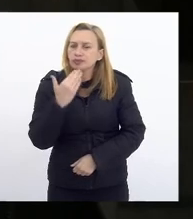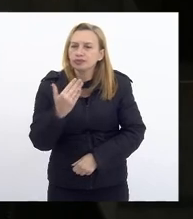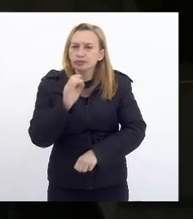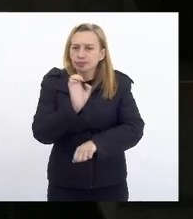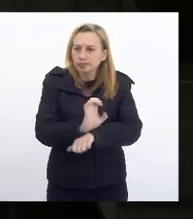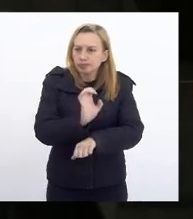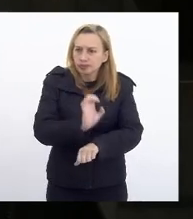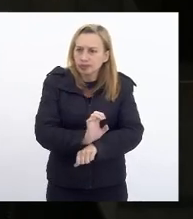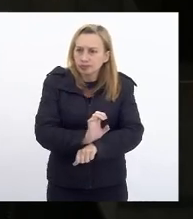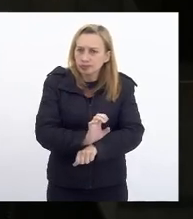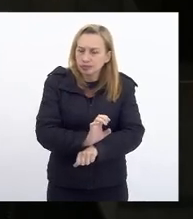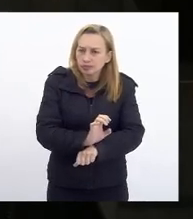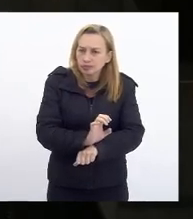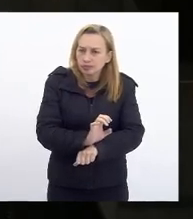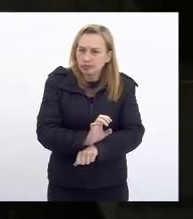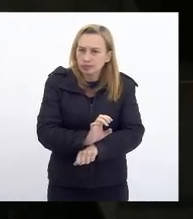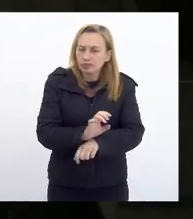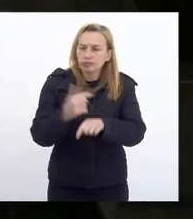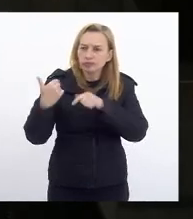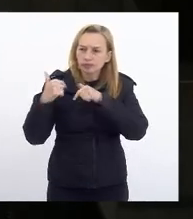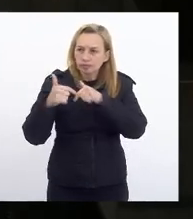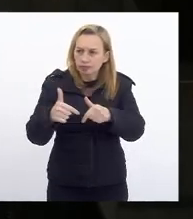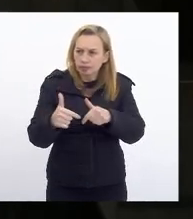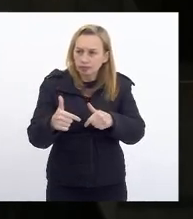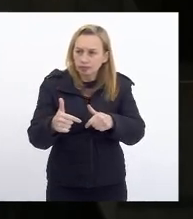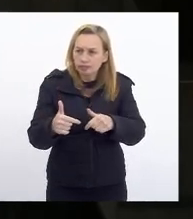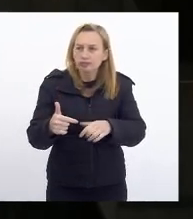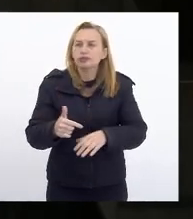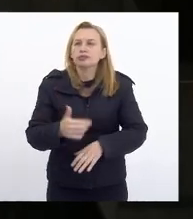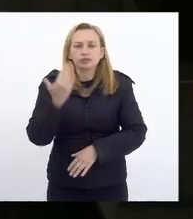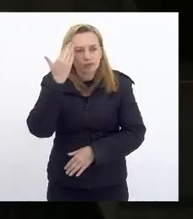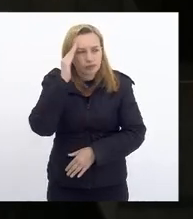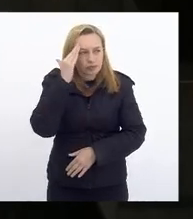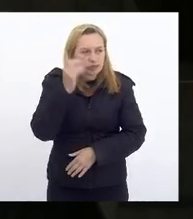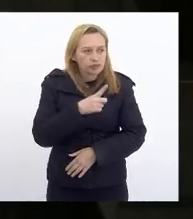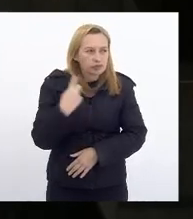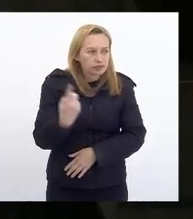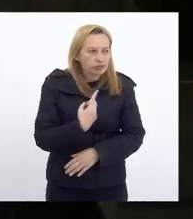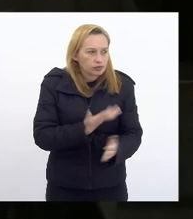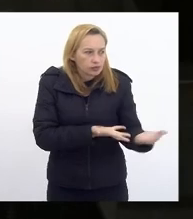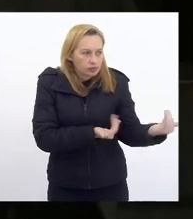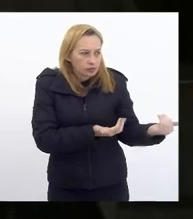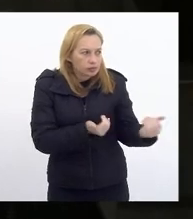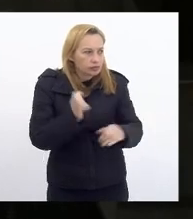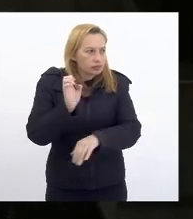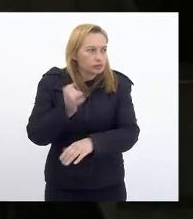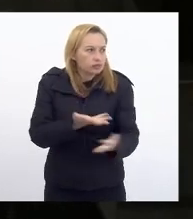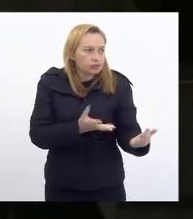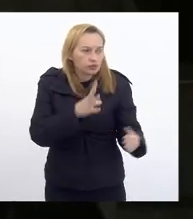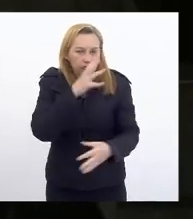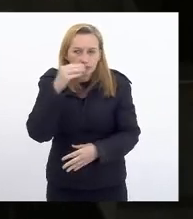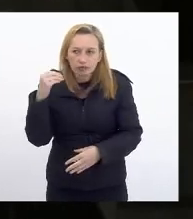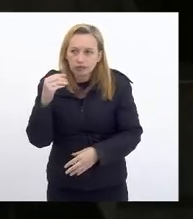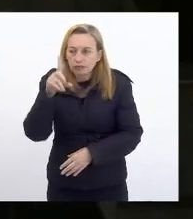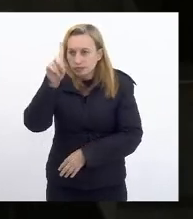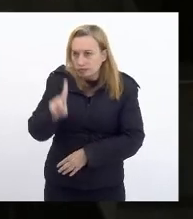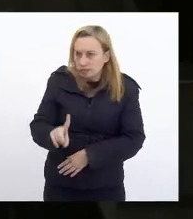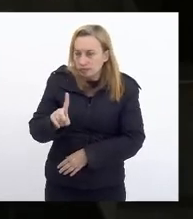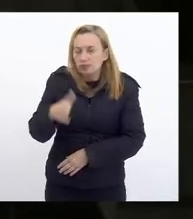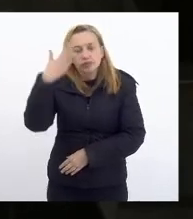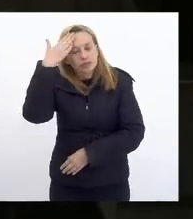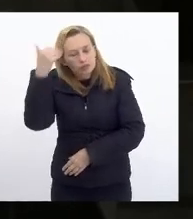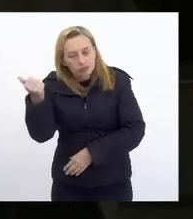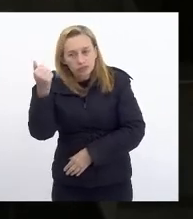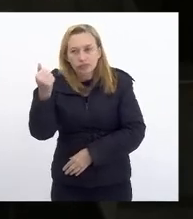estado de larga tradição intelectual garanta aos nossos adolescentes e jovens, da forma como merecem, o direito ao saber,